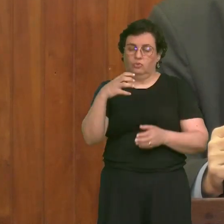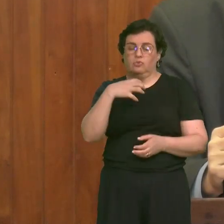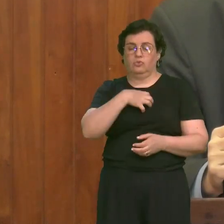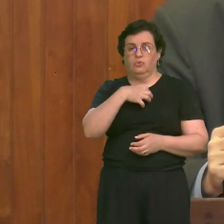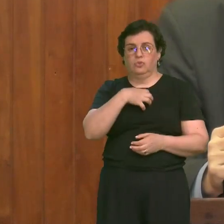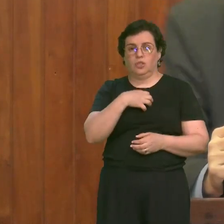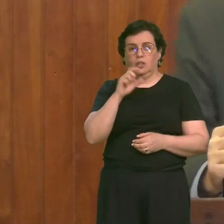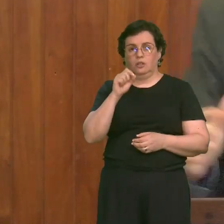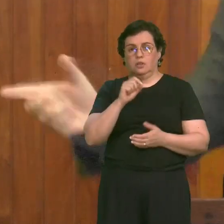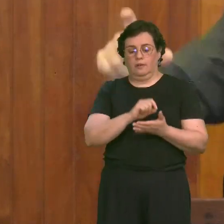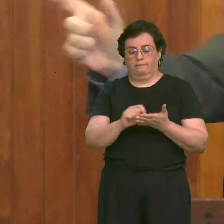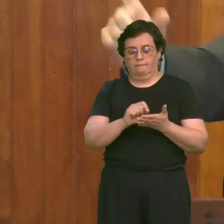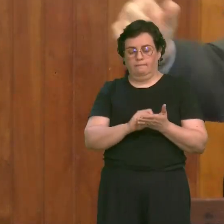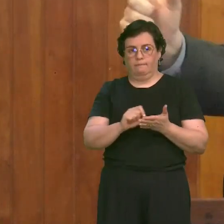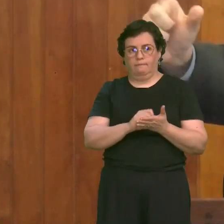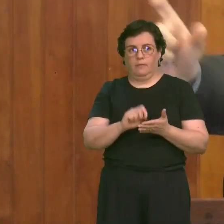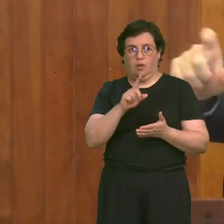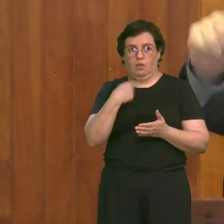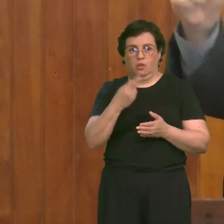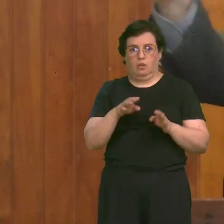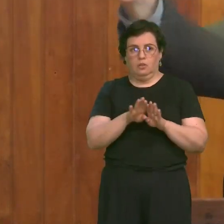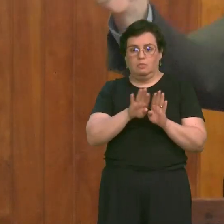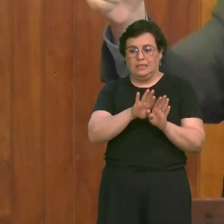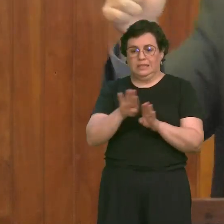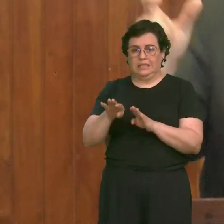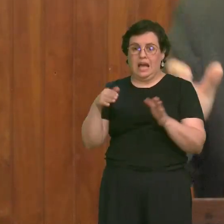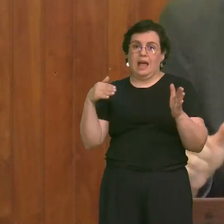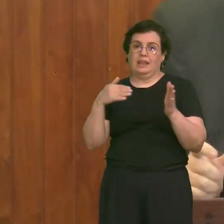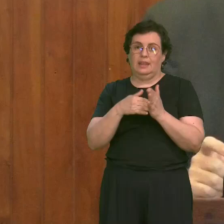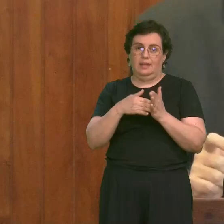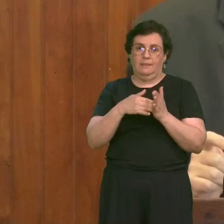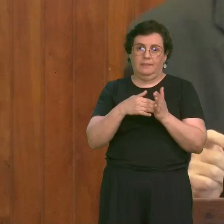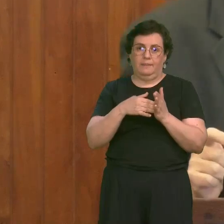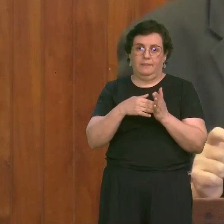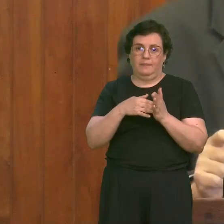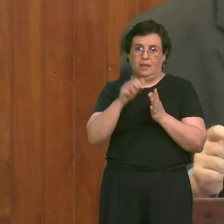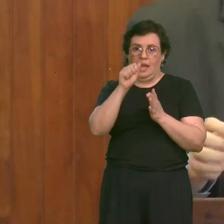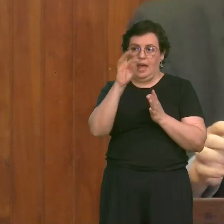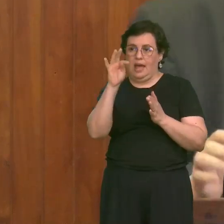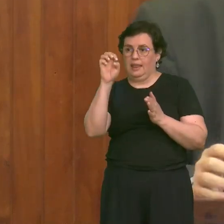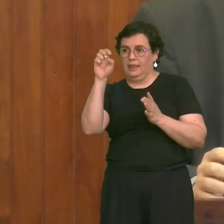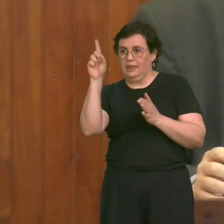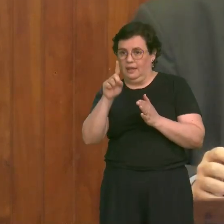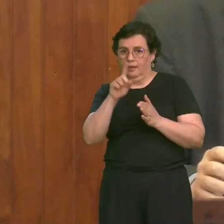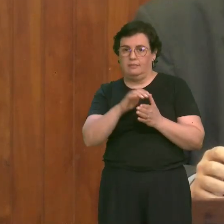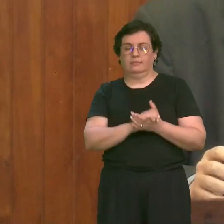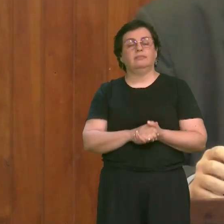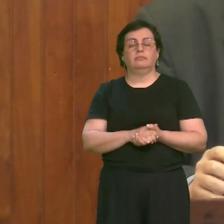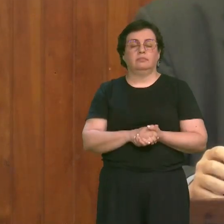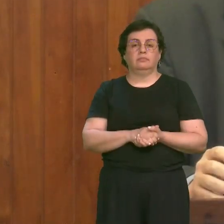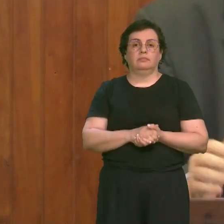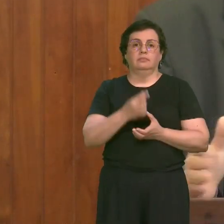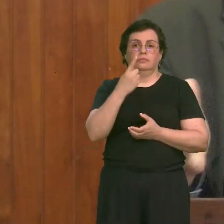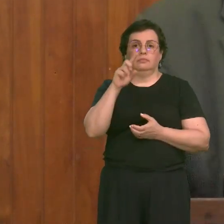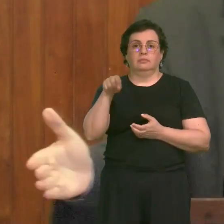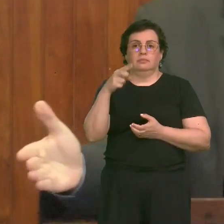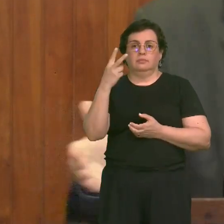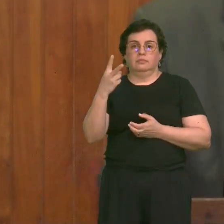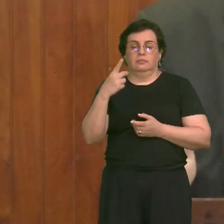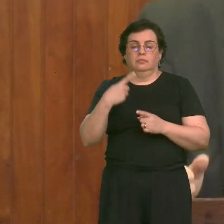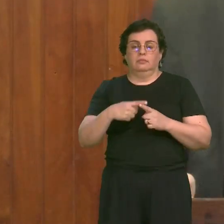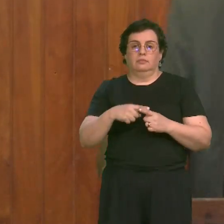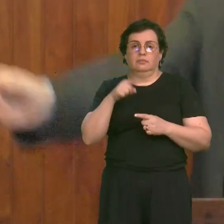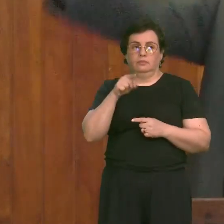que a redação será e vamos tirar também a expressão até até 1,2 Vereador Rogerinho porque